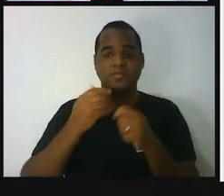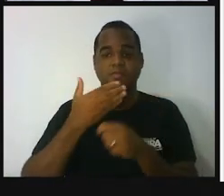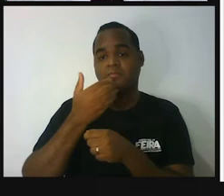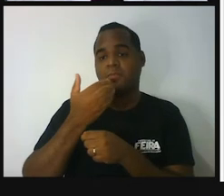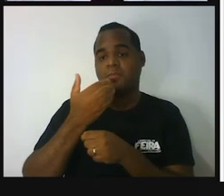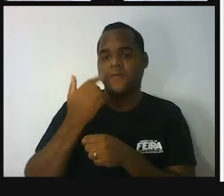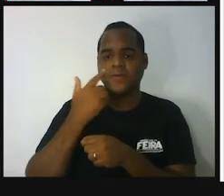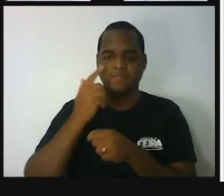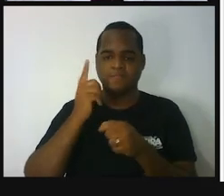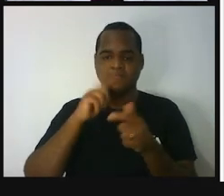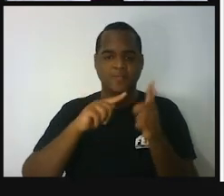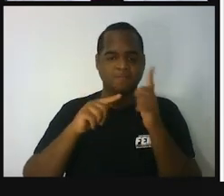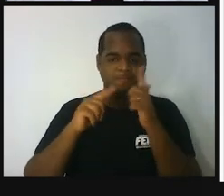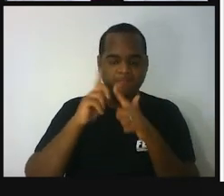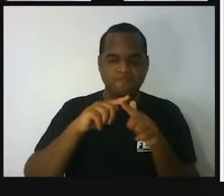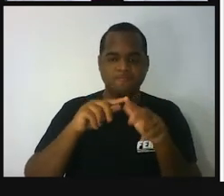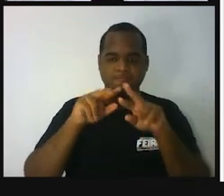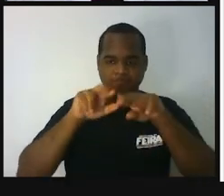gente ver.